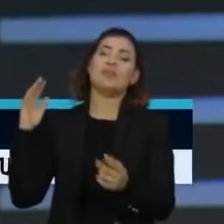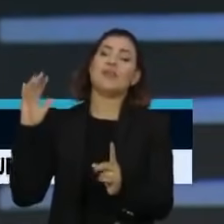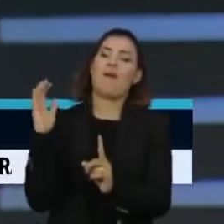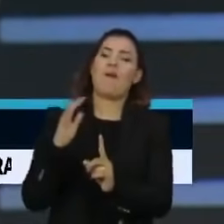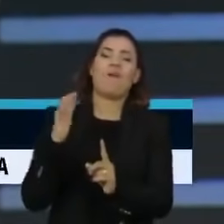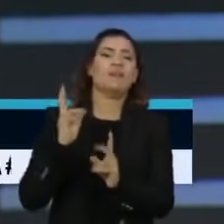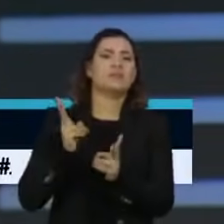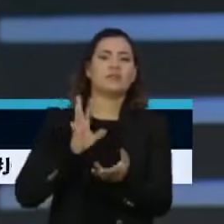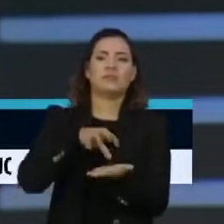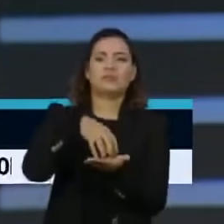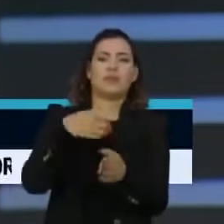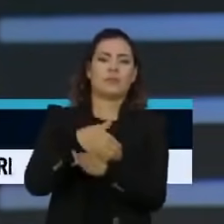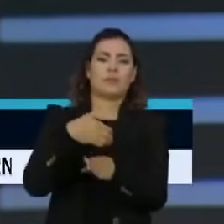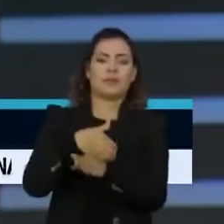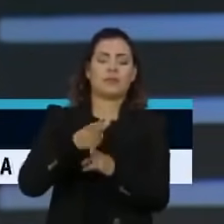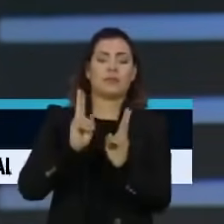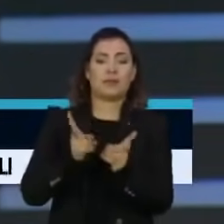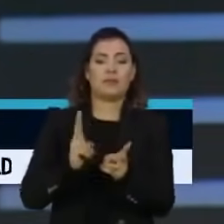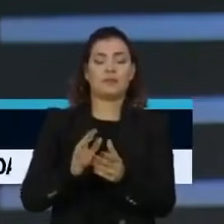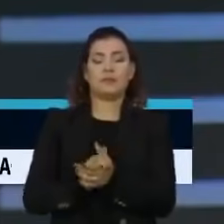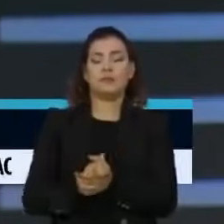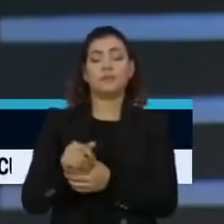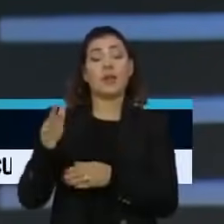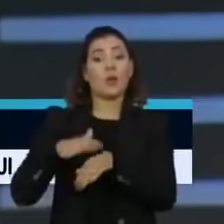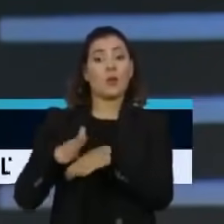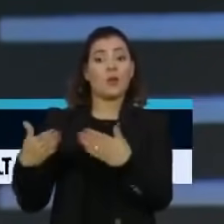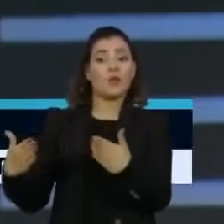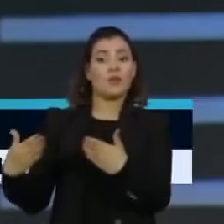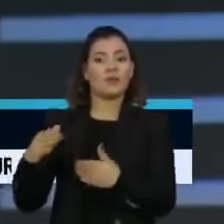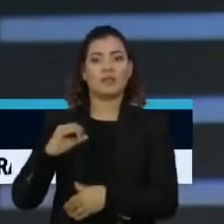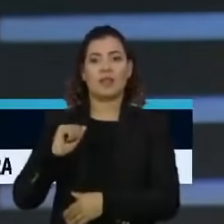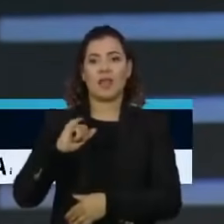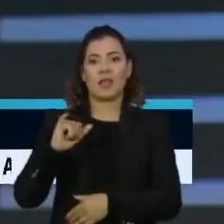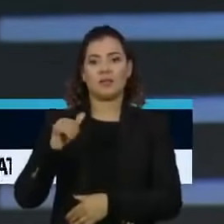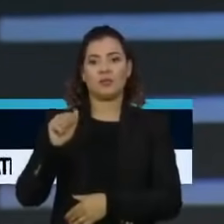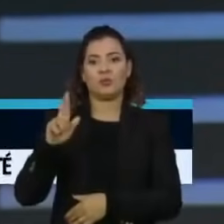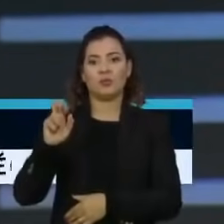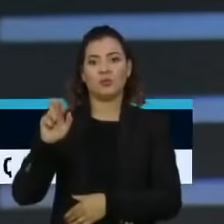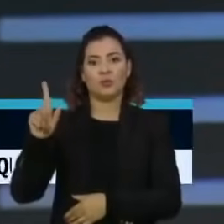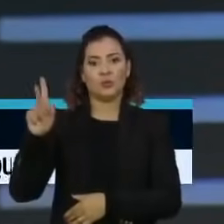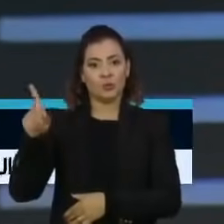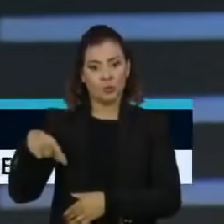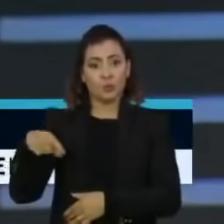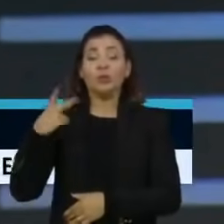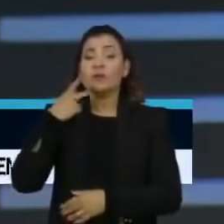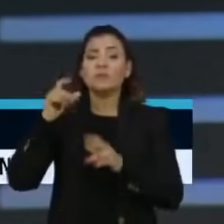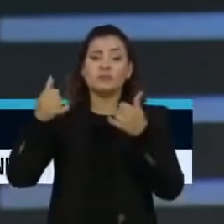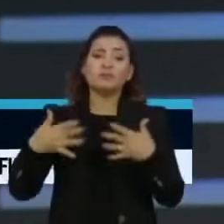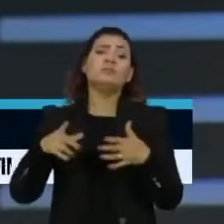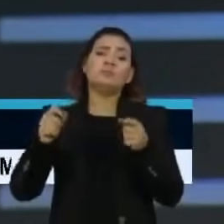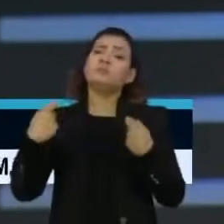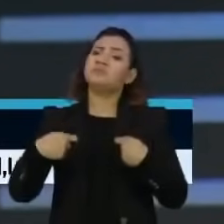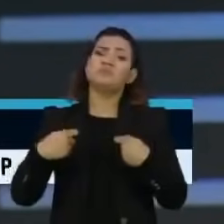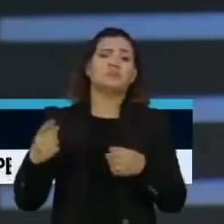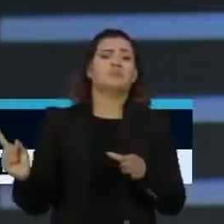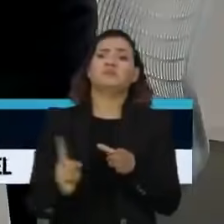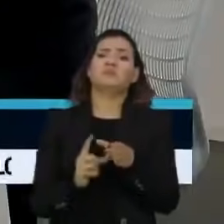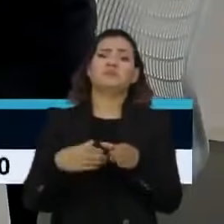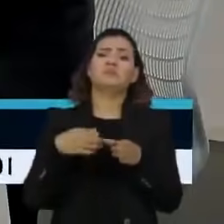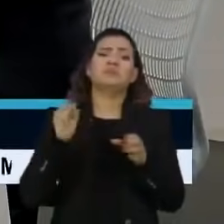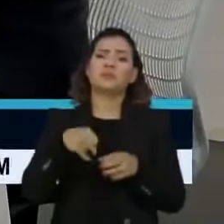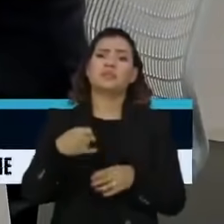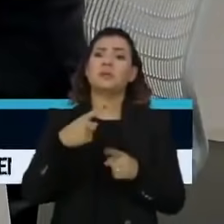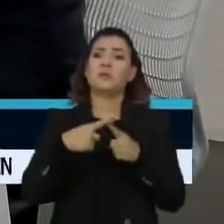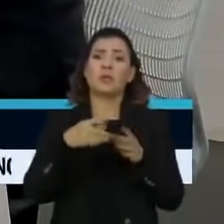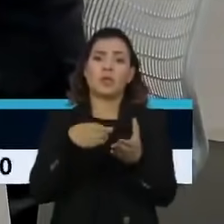e inclusive na gravação dele do na conversa com Kajuru aparecia justamente isso né tem que ir por alguma coisa aí porque